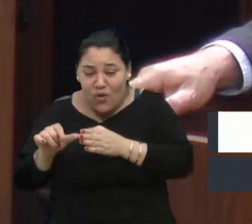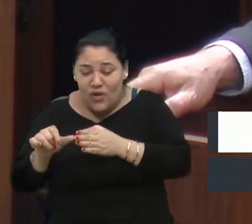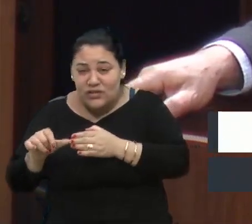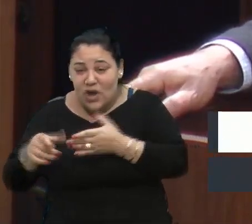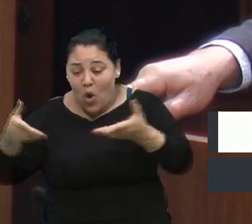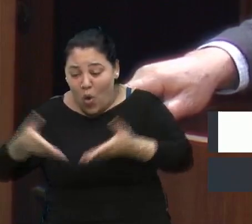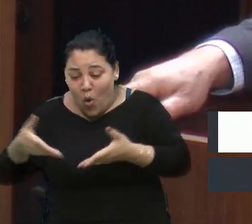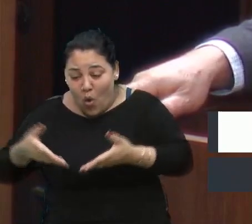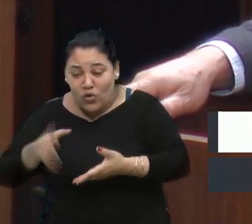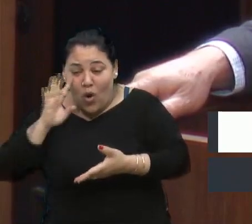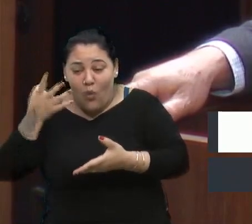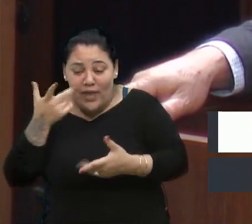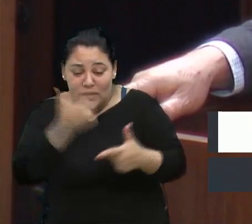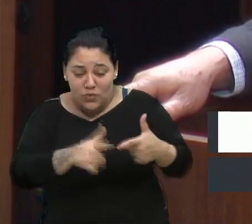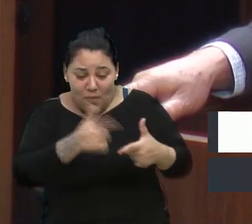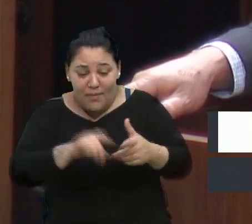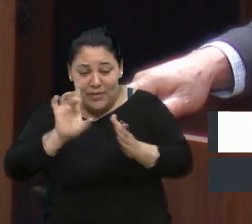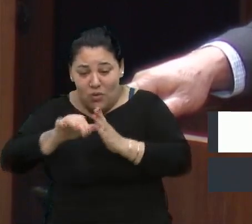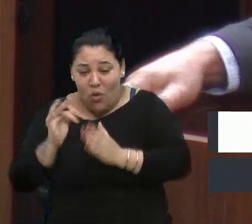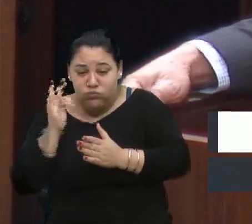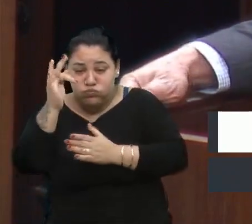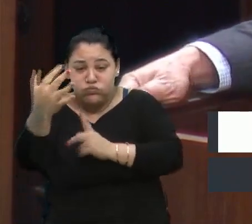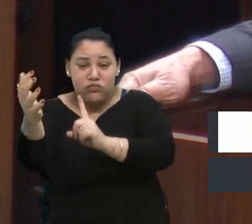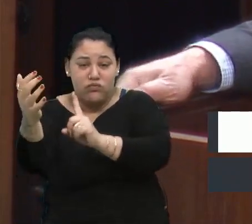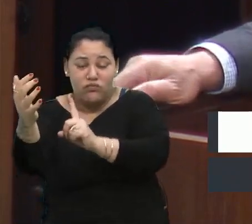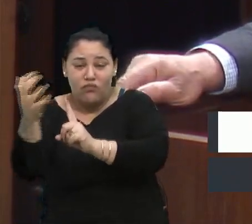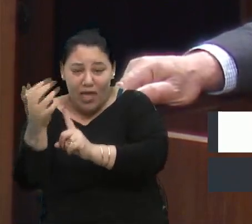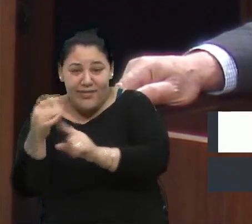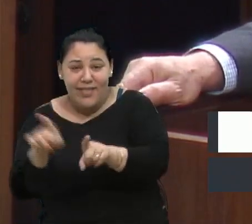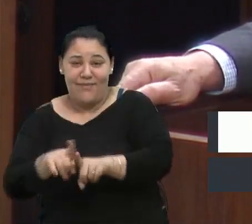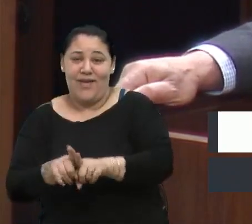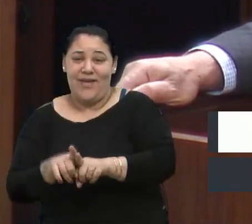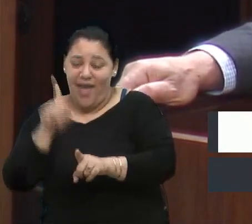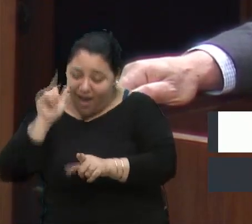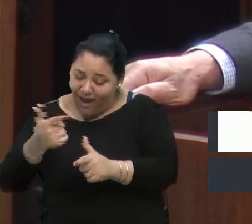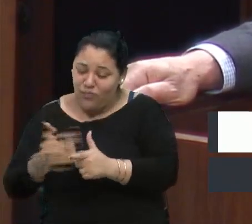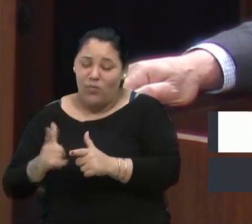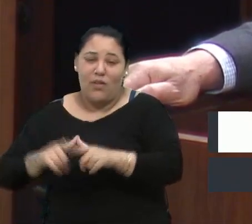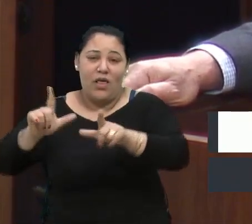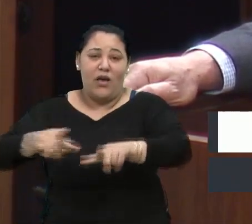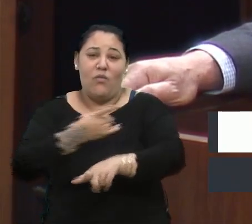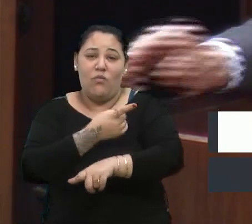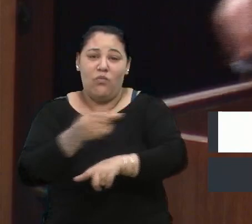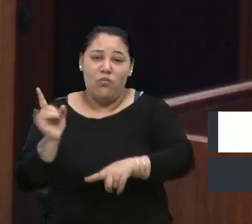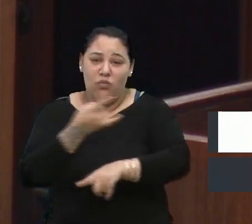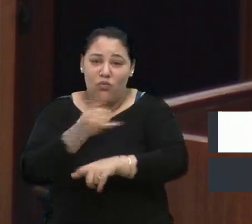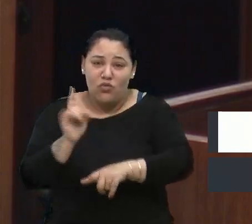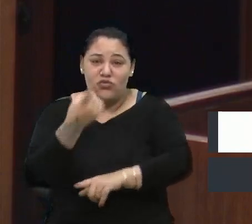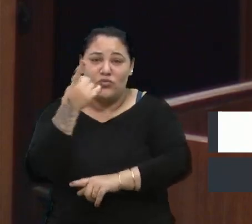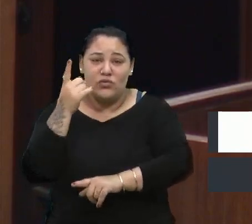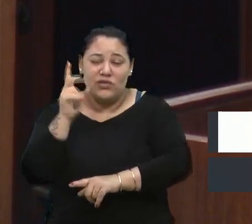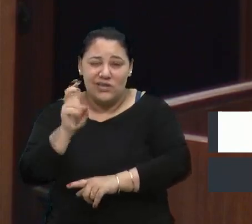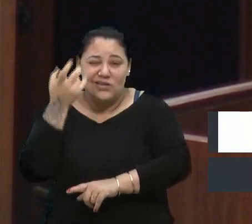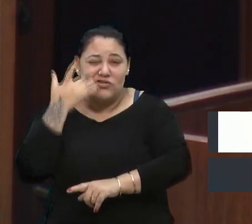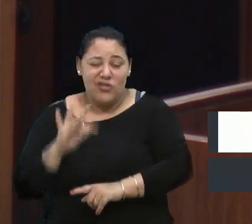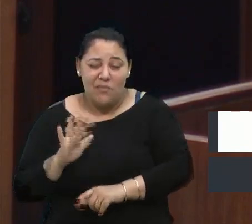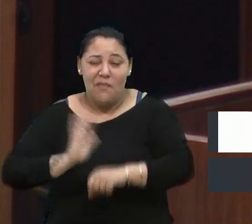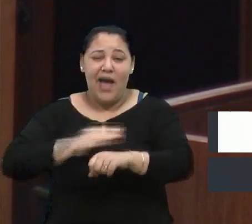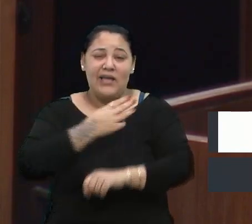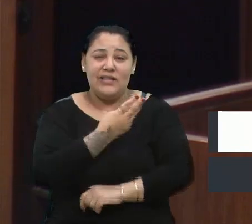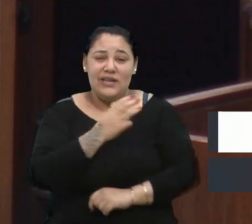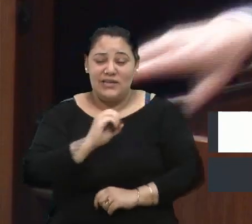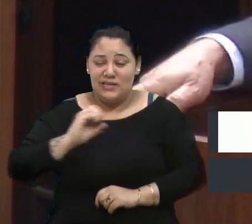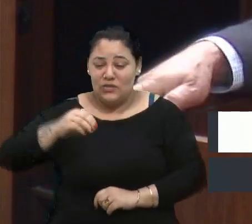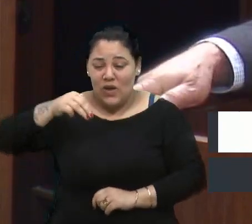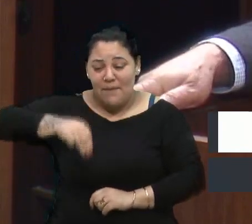isso é um problema local. É um problema local. Nos últimos 15 dias, mais de 300 milímetros